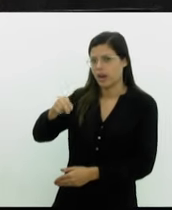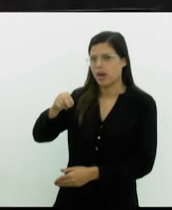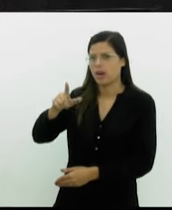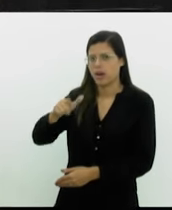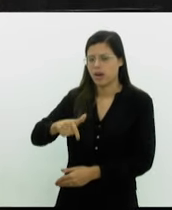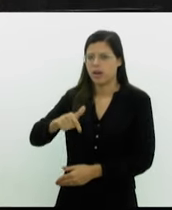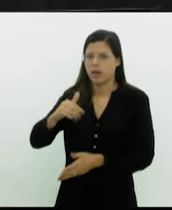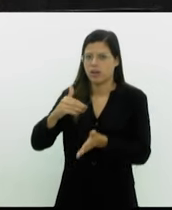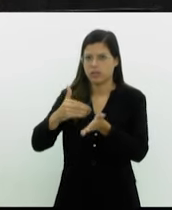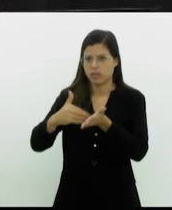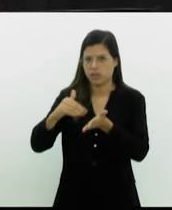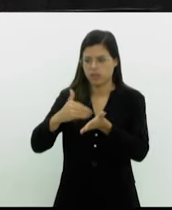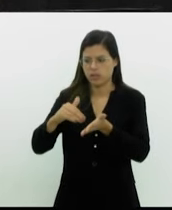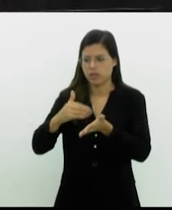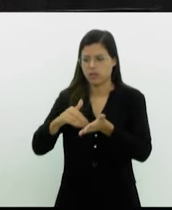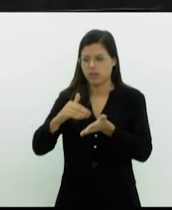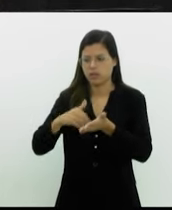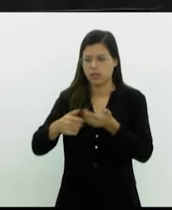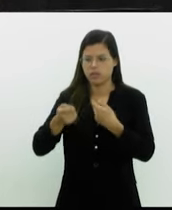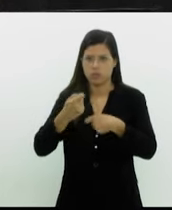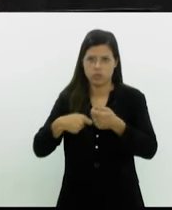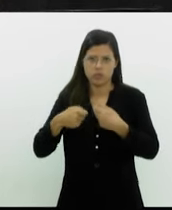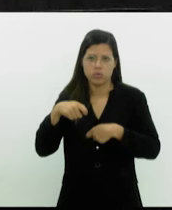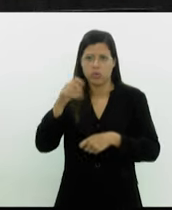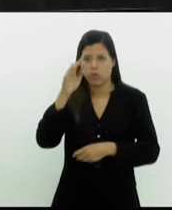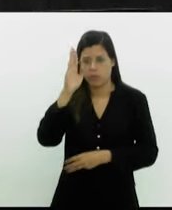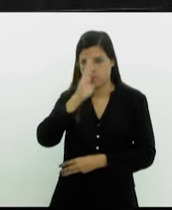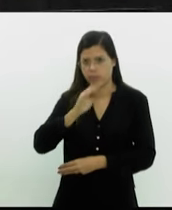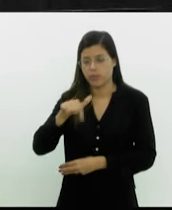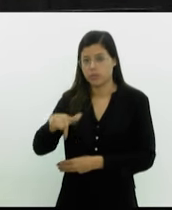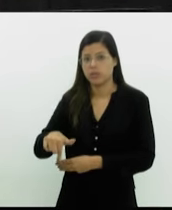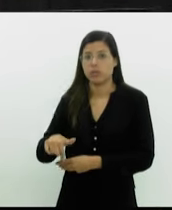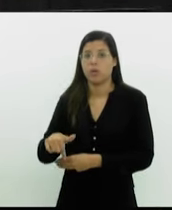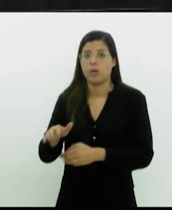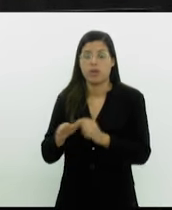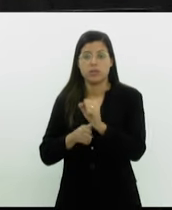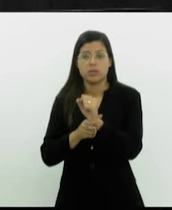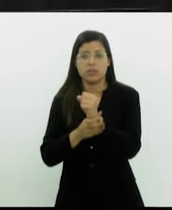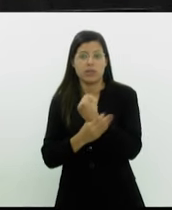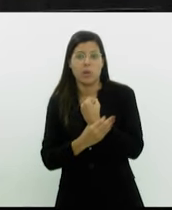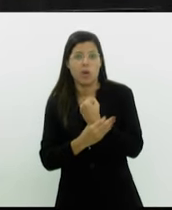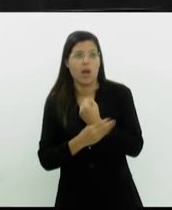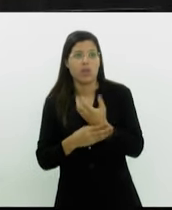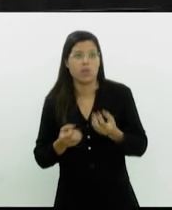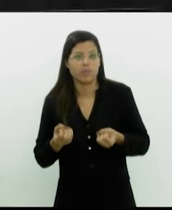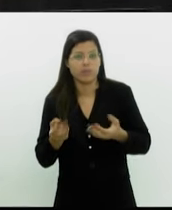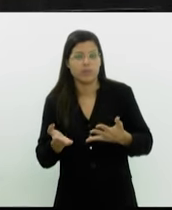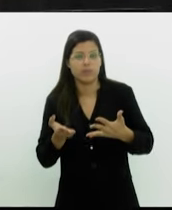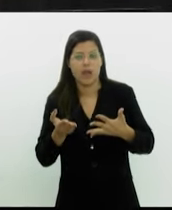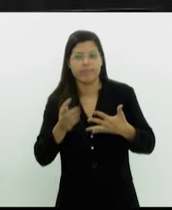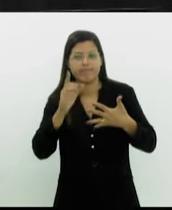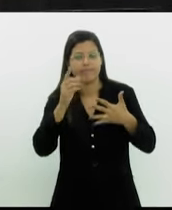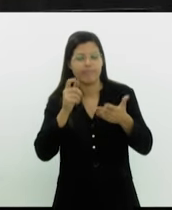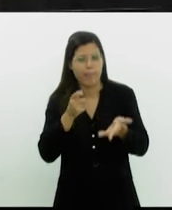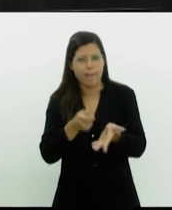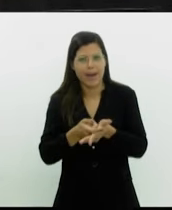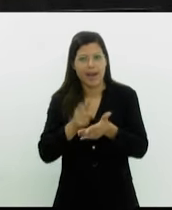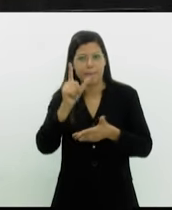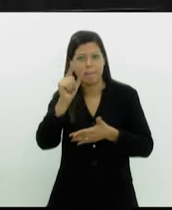Tesouro Nacional, lhe seja assegurado pagar menos das parcelas mensais da sua